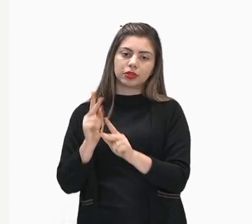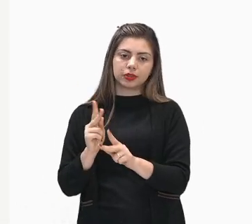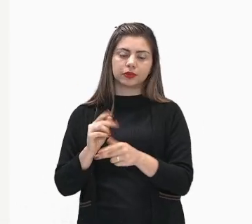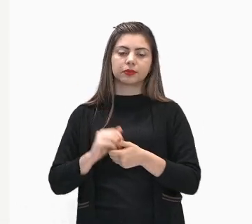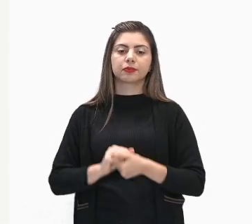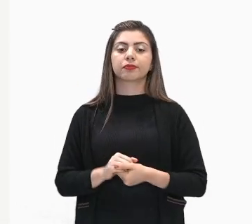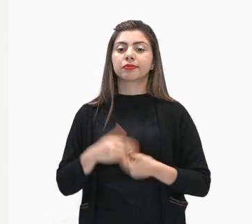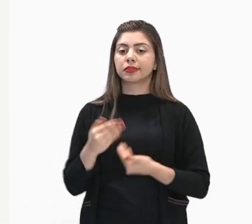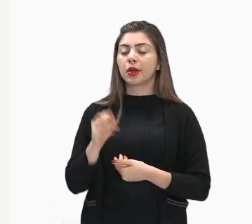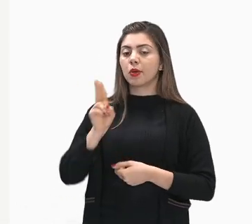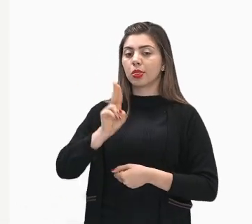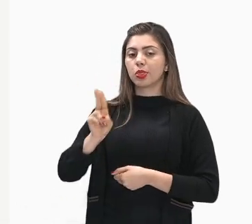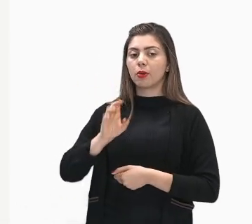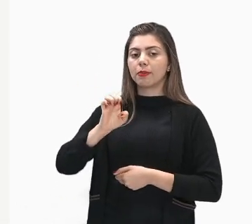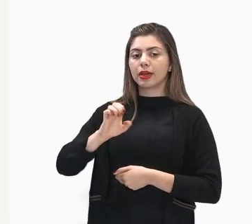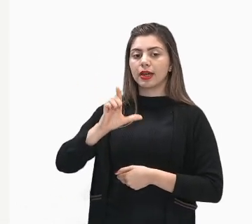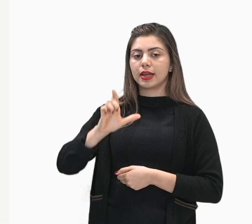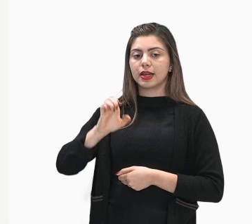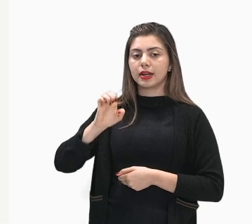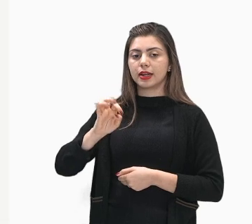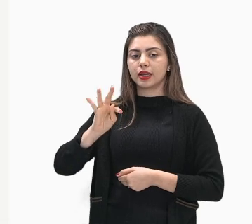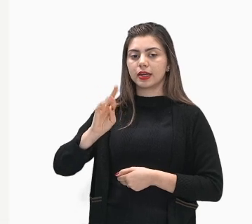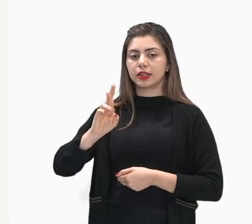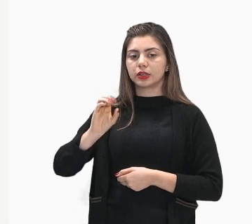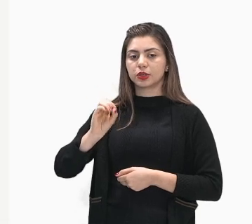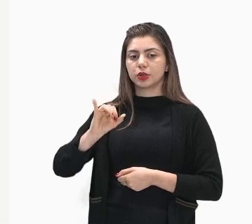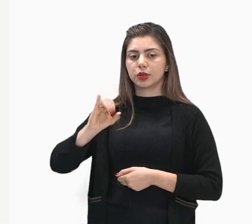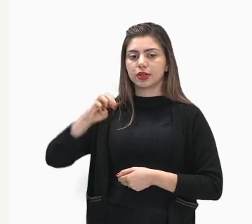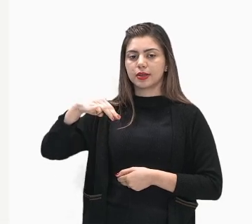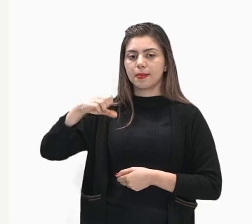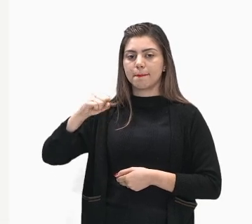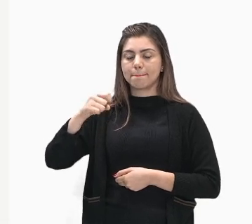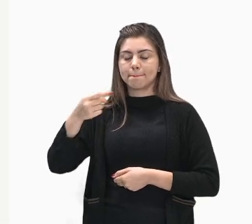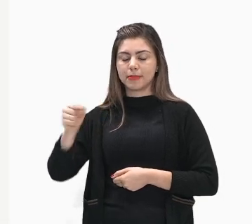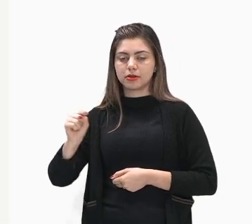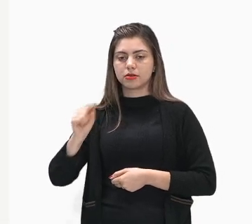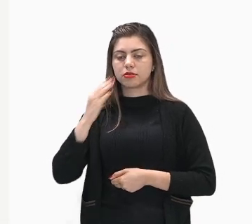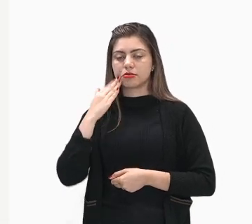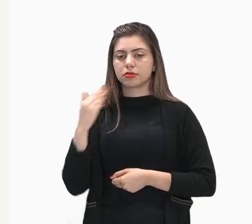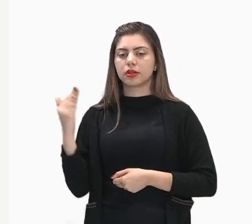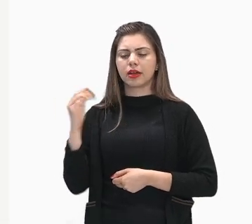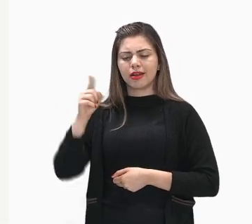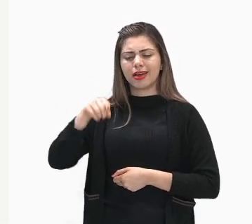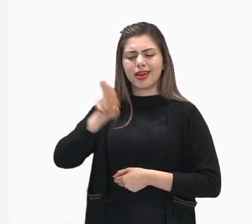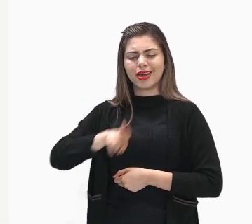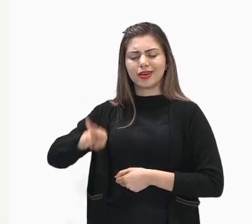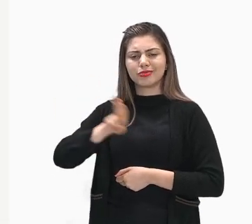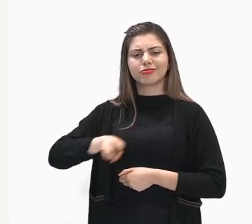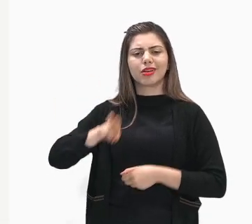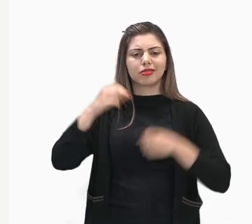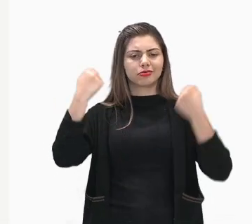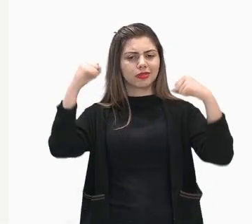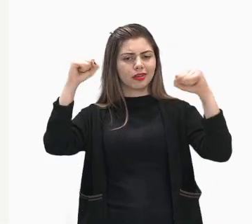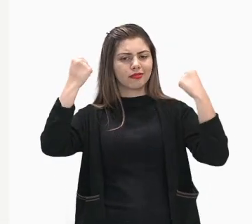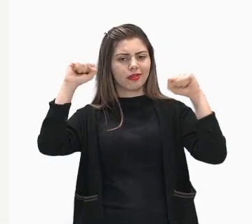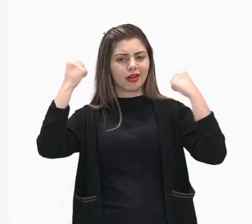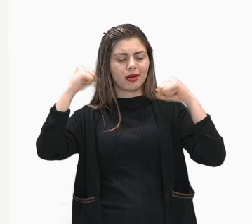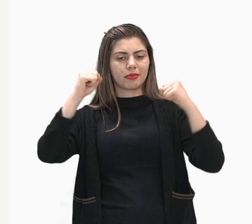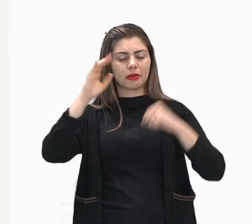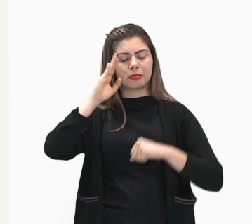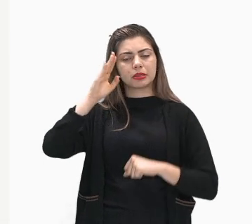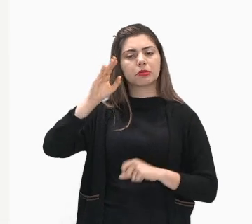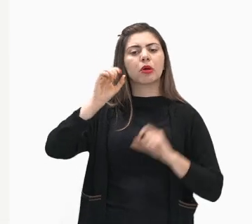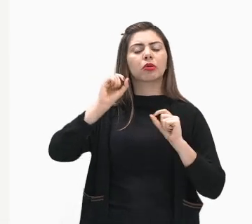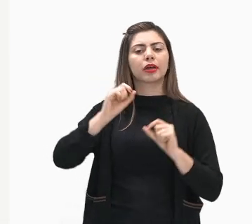um eletroímã utilizado aí em larga escala na indústria, principalmente aí naquelas indústrias que